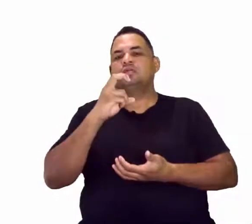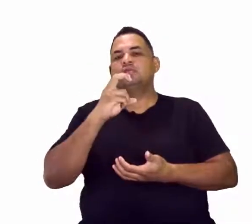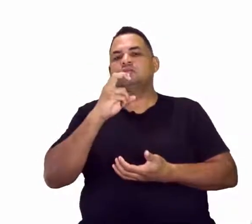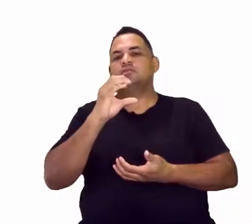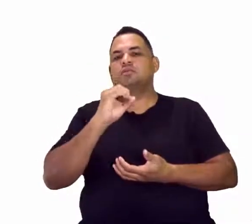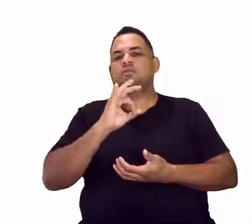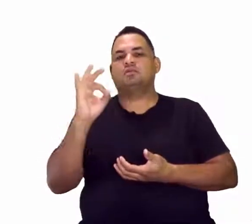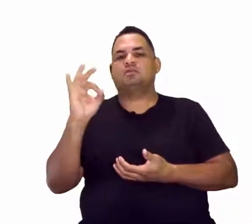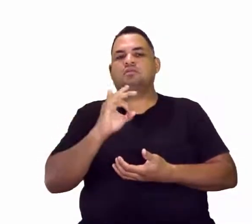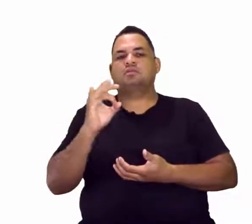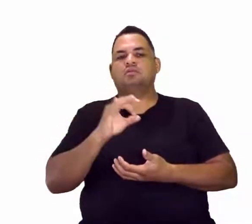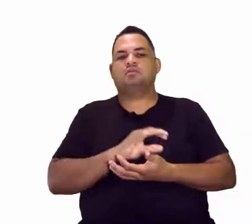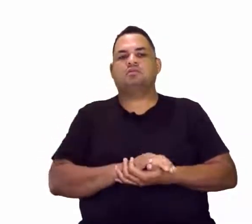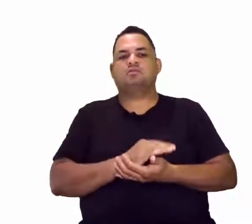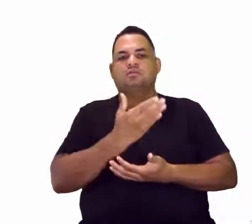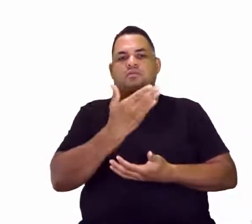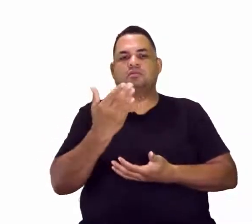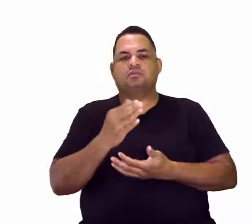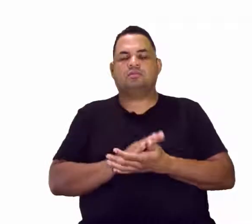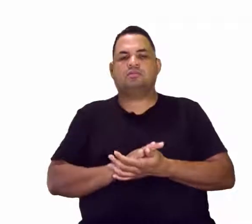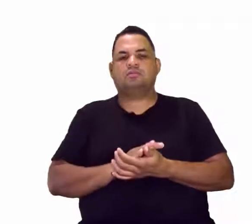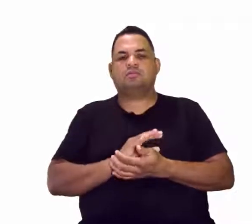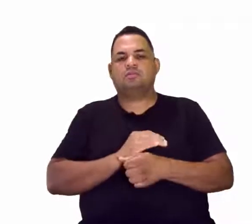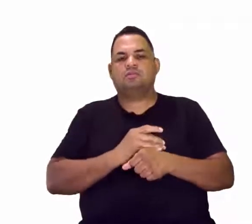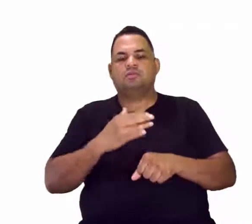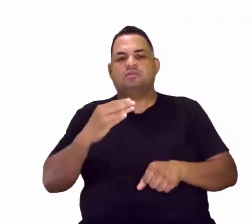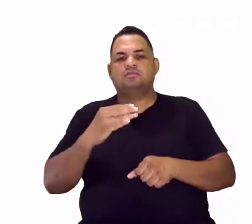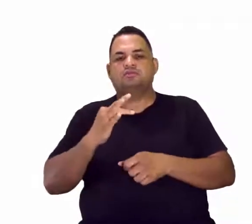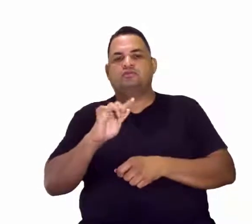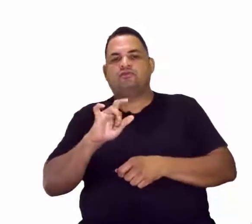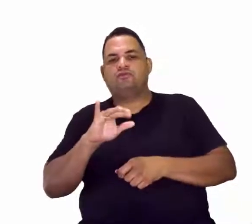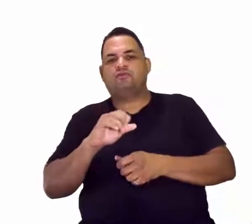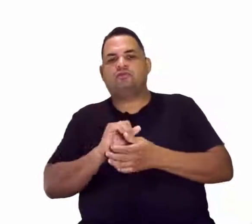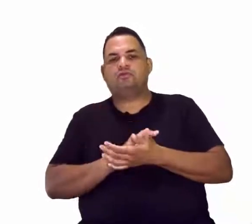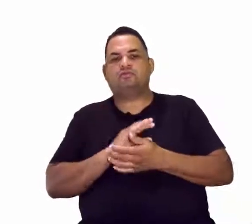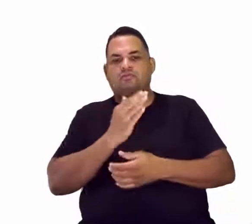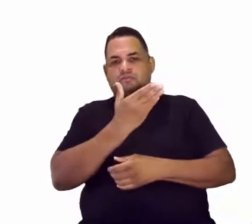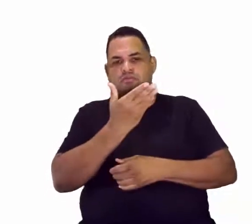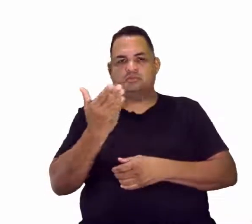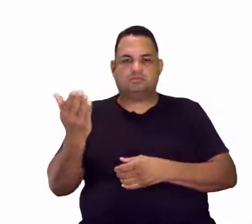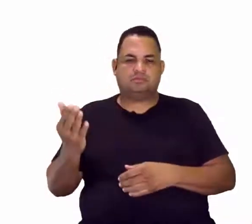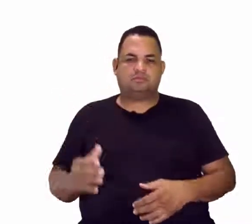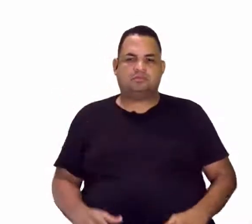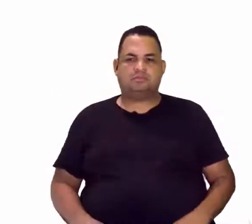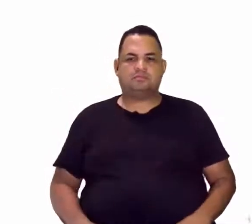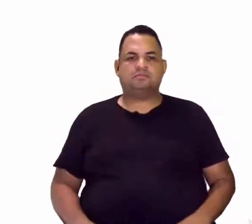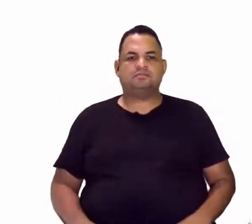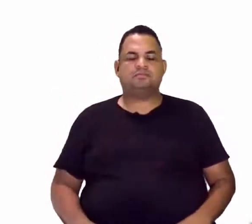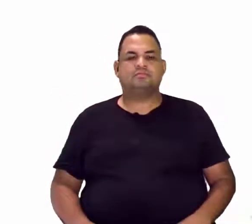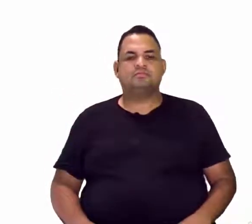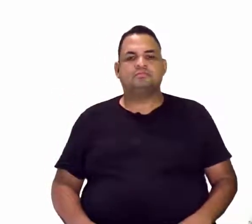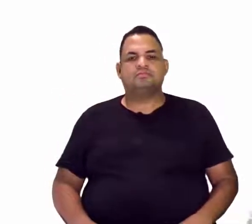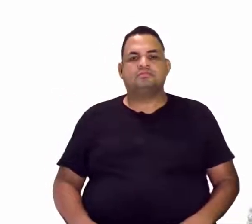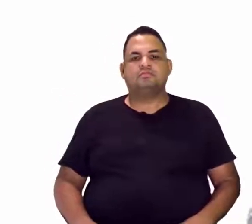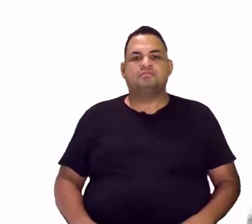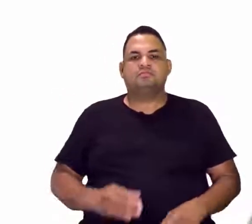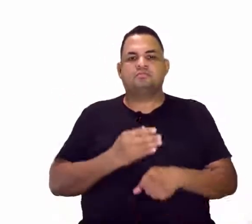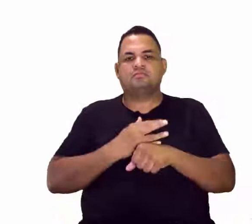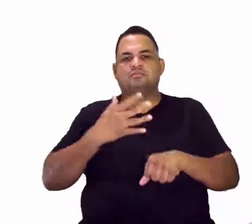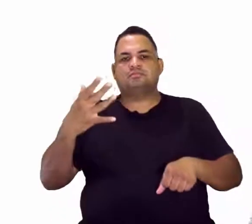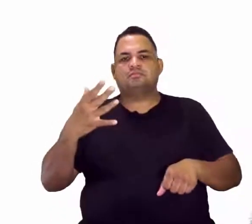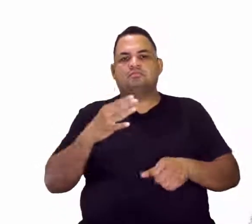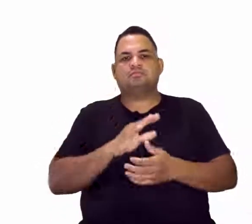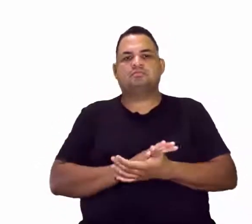exemplos: ácido sulfúrico, ácido clorídrico, ácido ioídrico, que são os